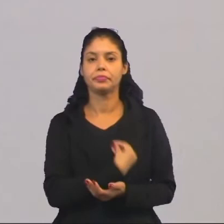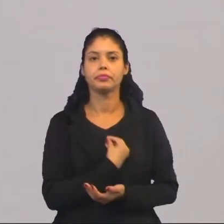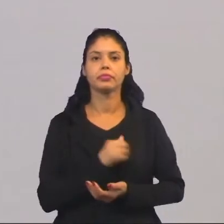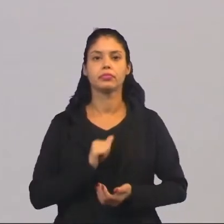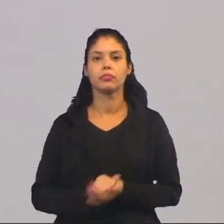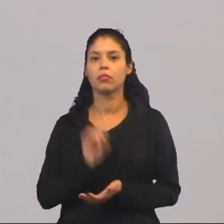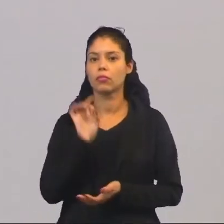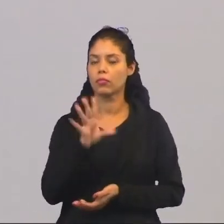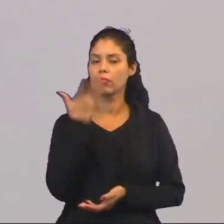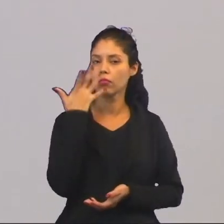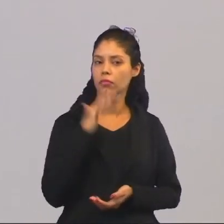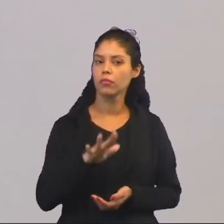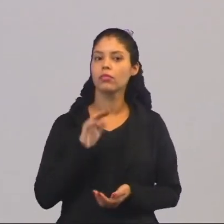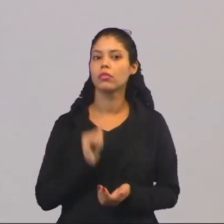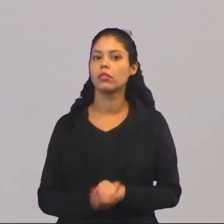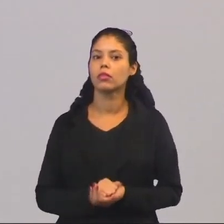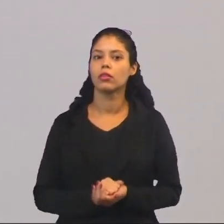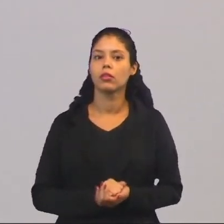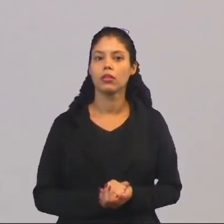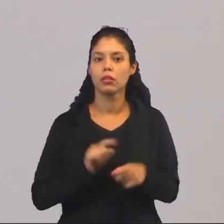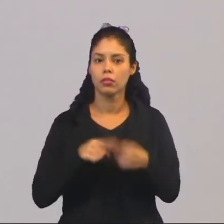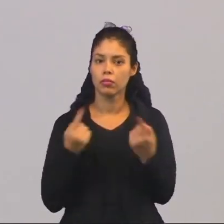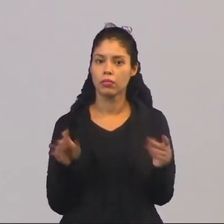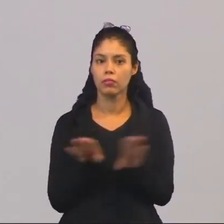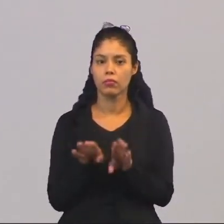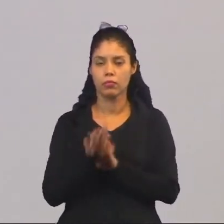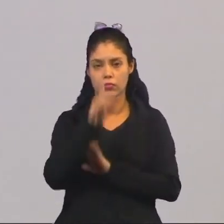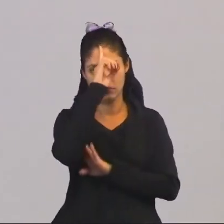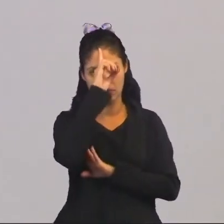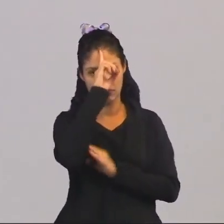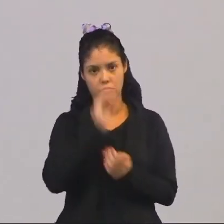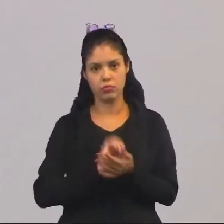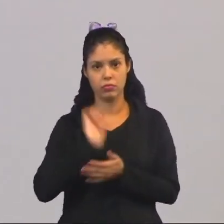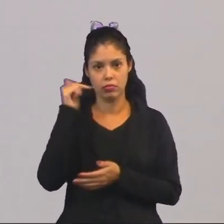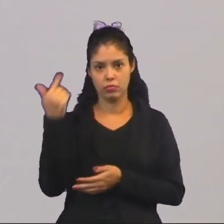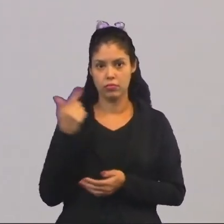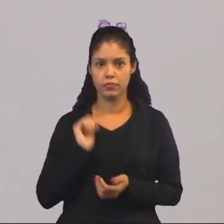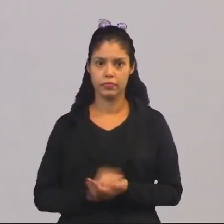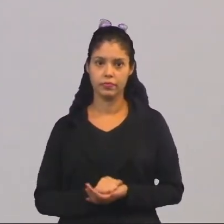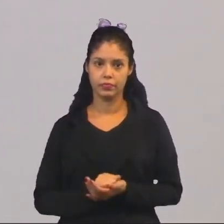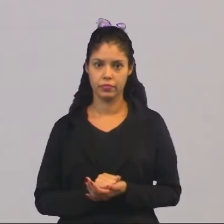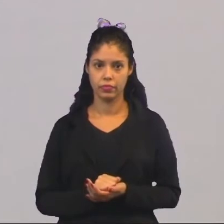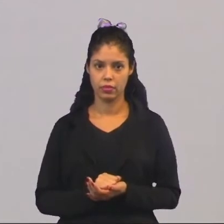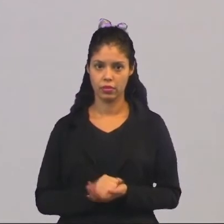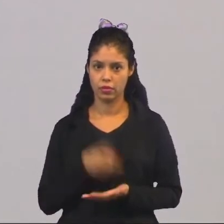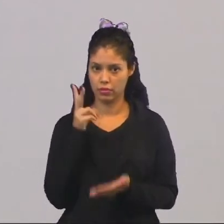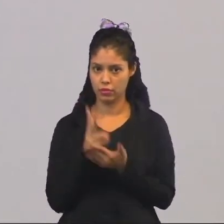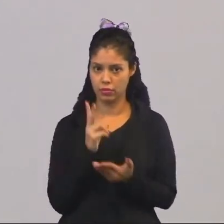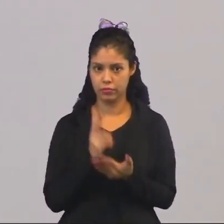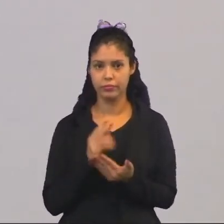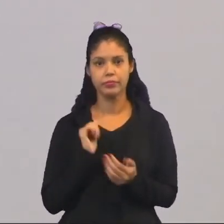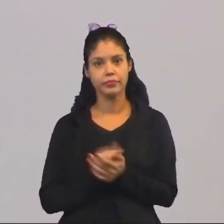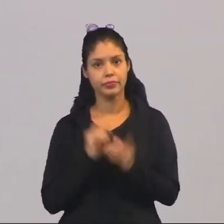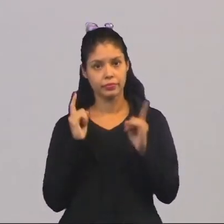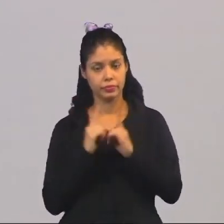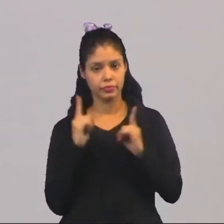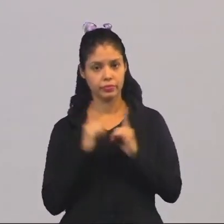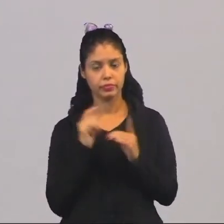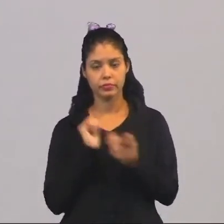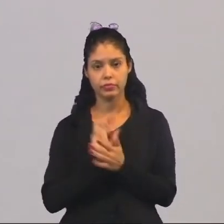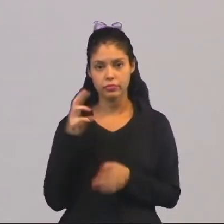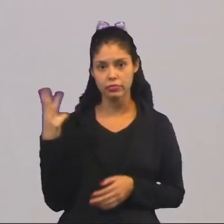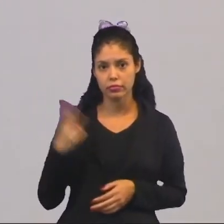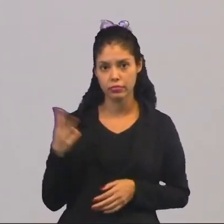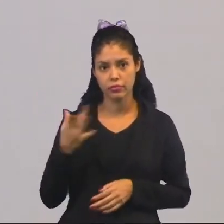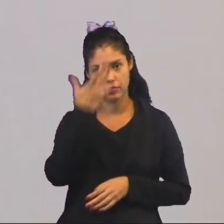não só das crianças, é bom que se diga, mas também dos adultos, que são aqueles que vão estar dependendo de serviços de terceiro, porque ele